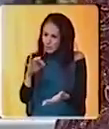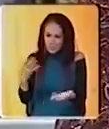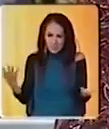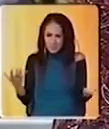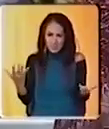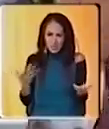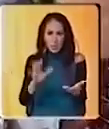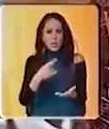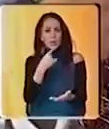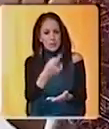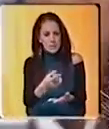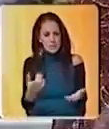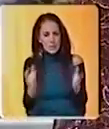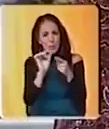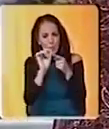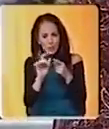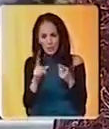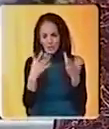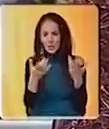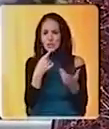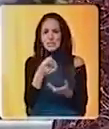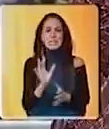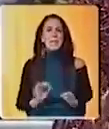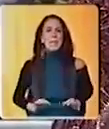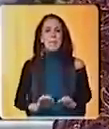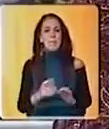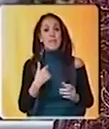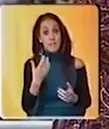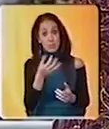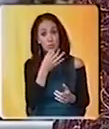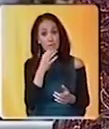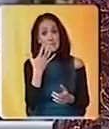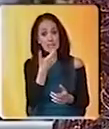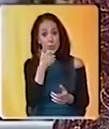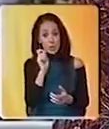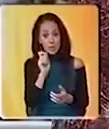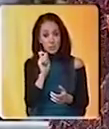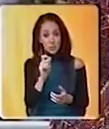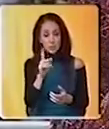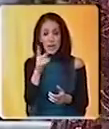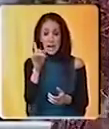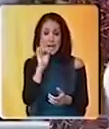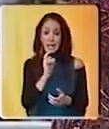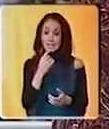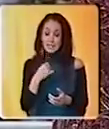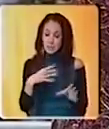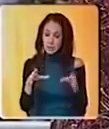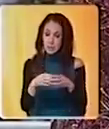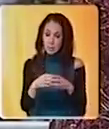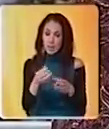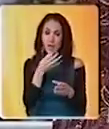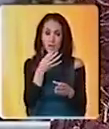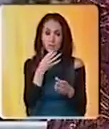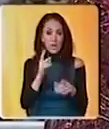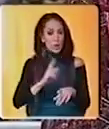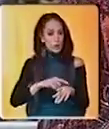ponto de quando lhe disse, e é um pormenor de bastidores, quando eu lhe disse, vamos conversar durante 50 minutos, ela me disse para mim, para a equipa, falam